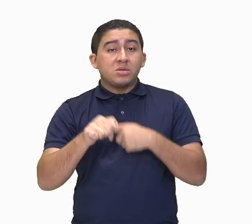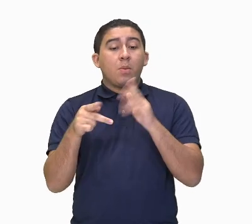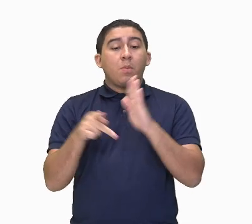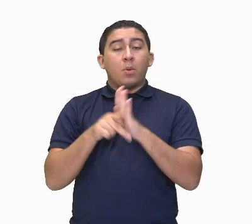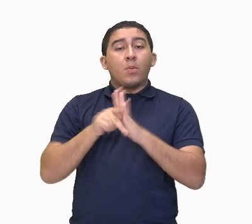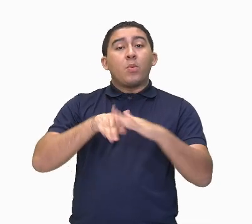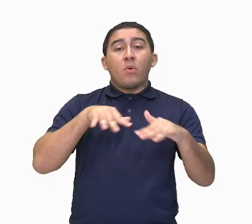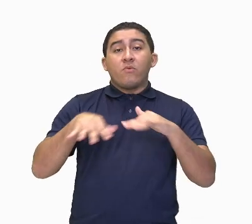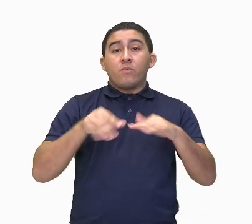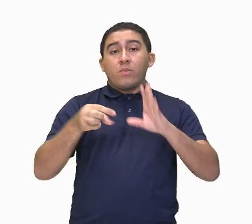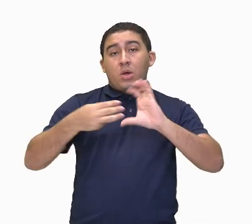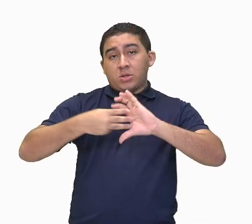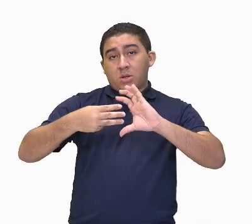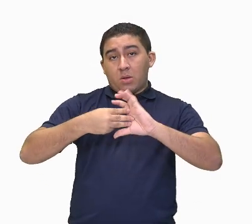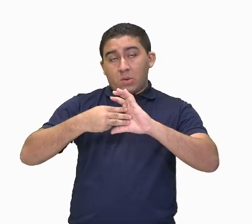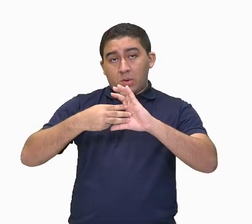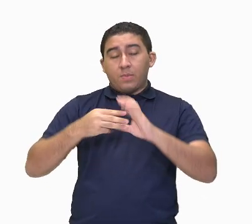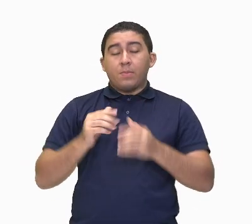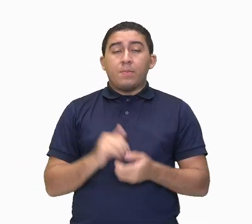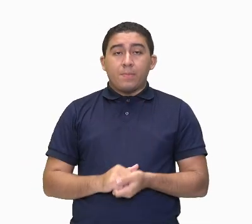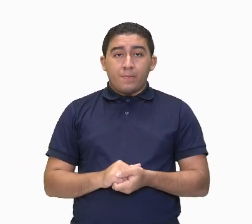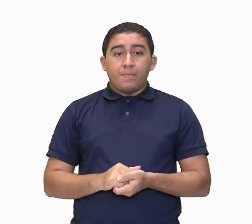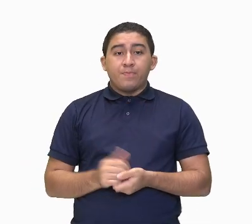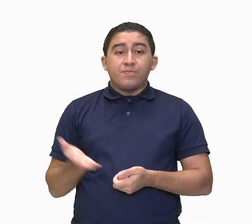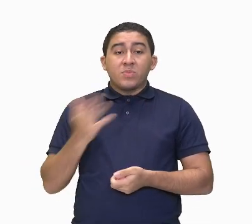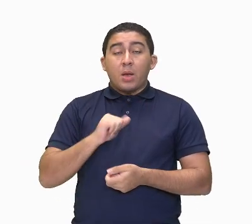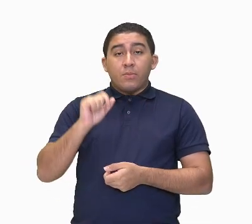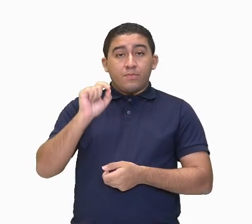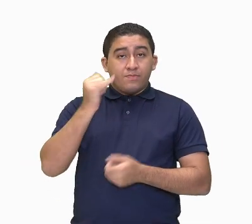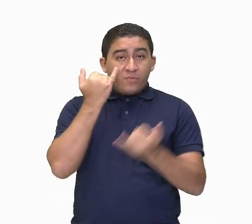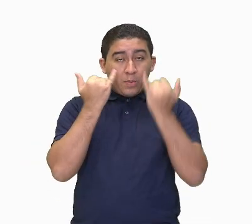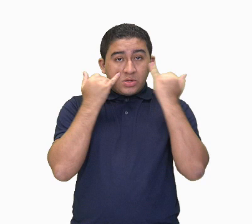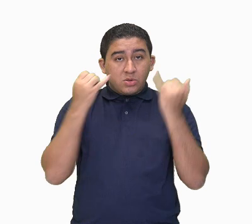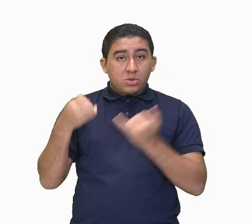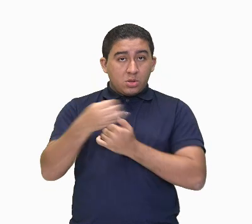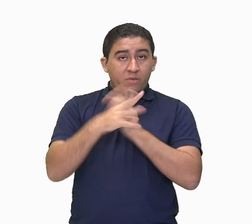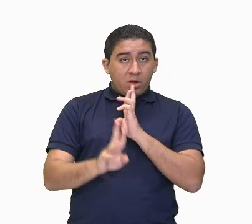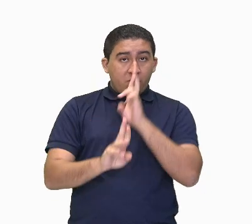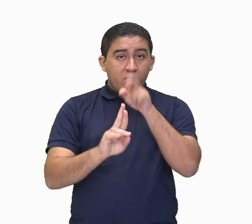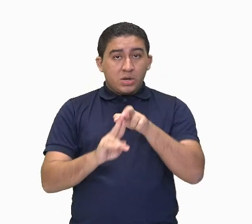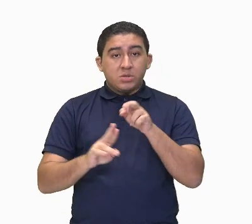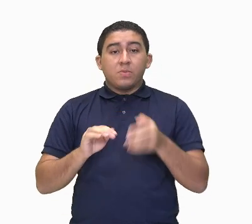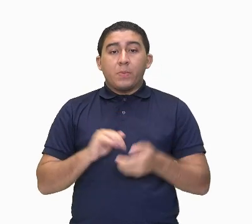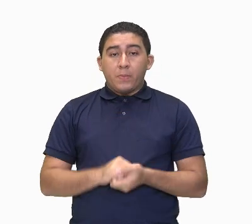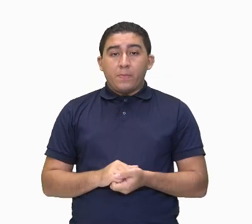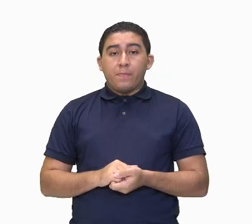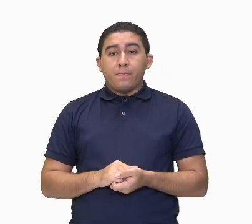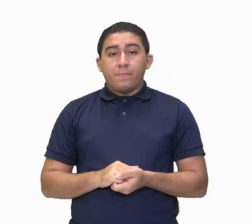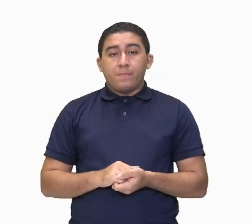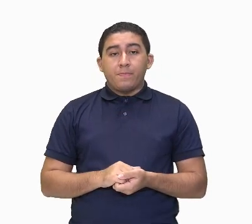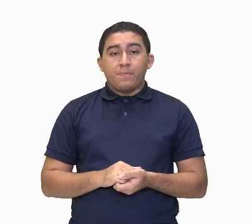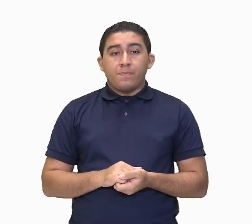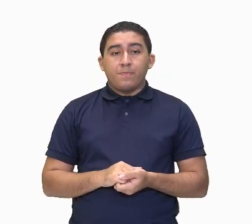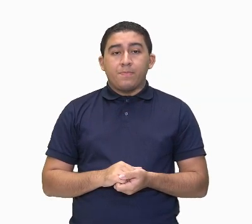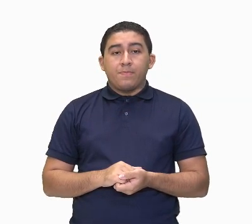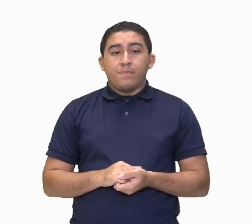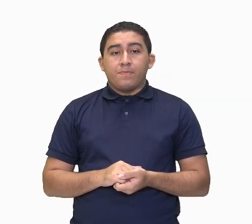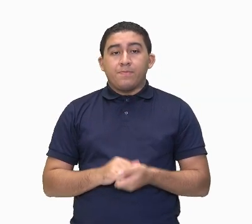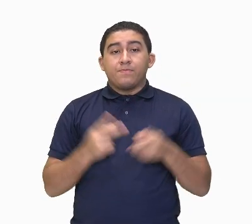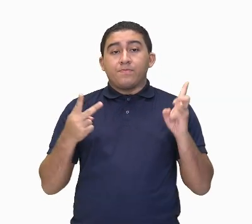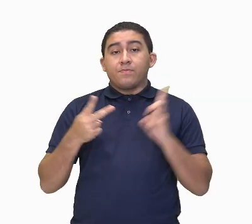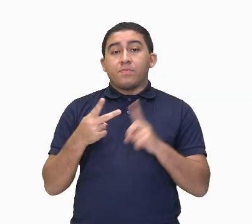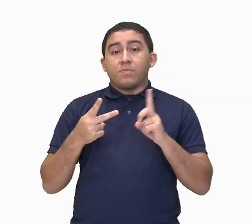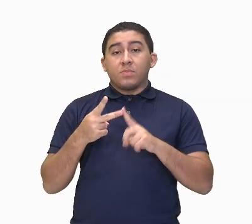plasticidade neural, certo? Vamos ver mais informações aí sobre a plasticidade neural e como ela ocorre. Temos também o